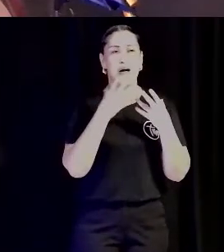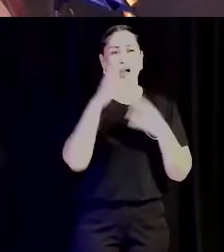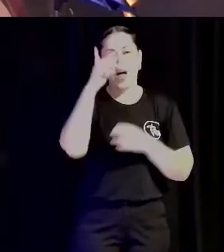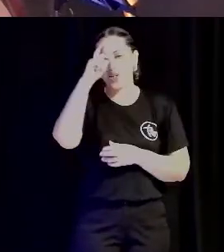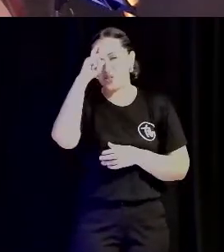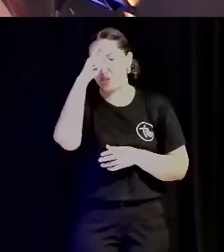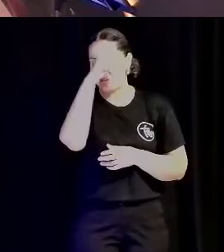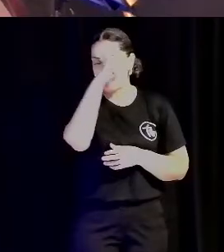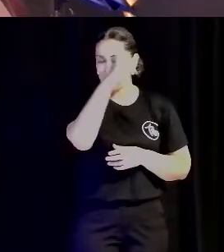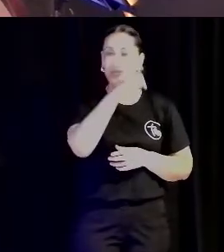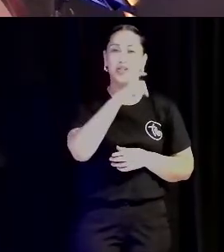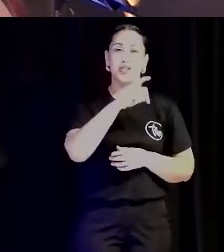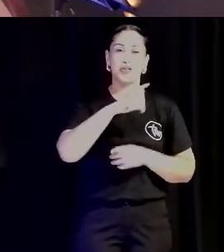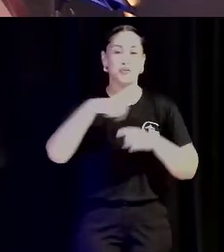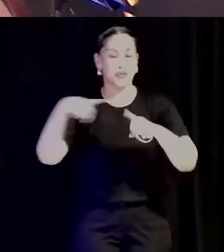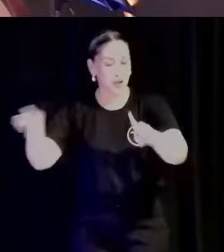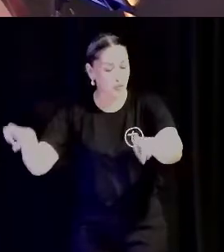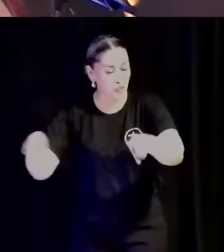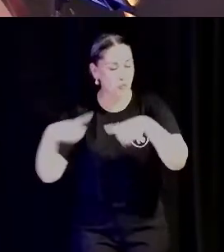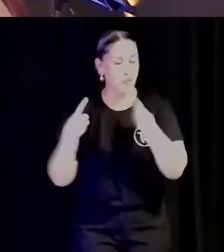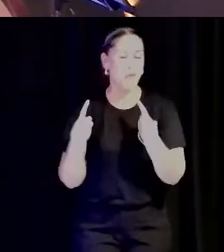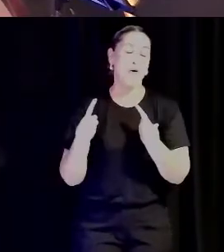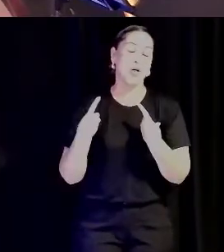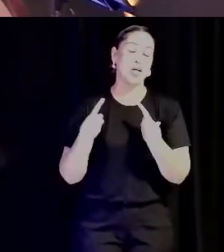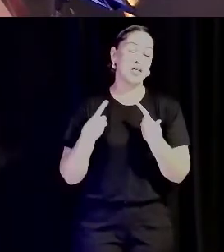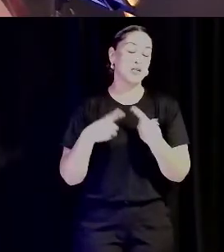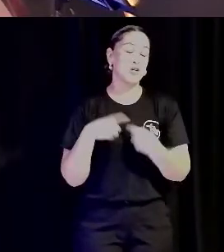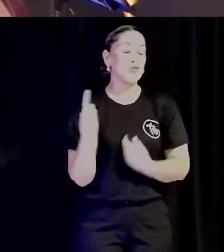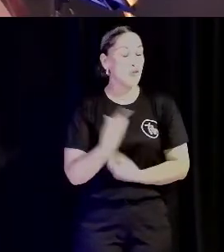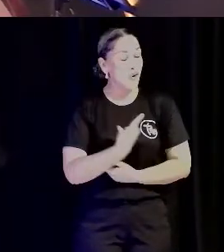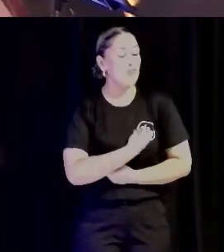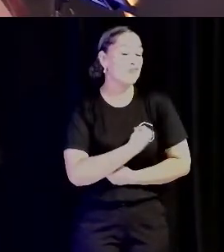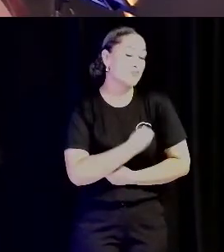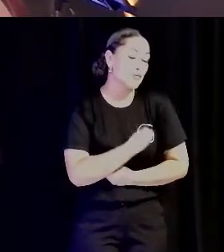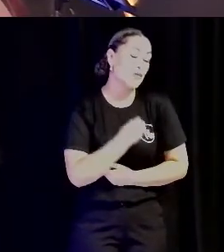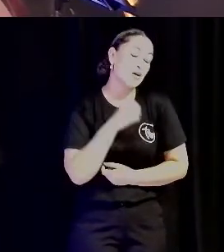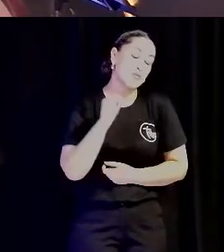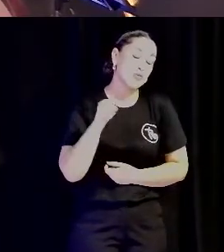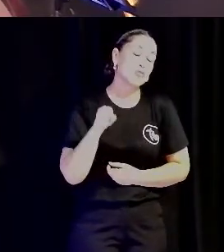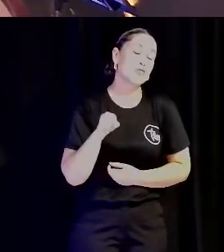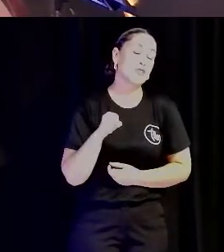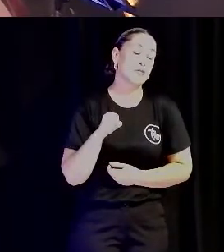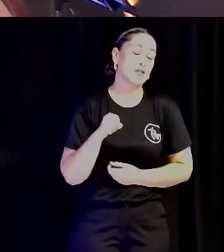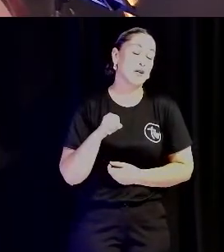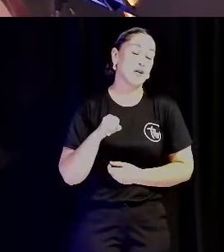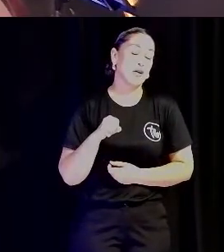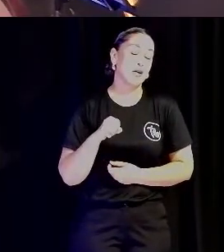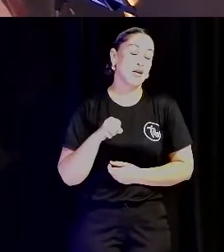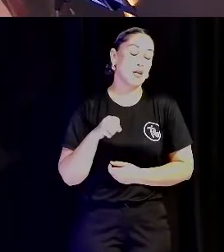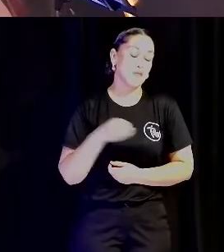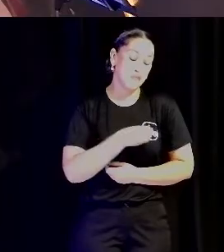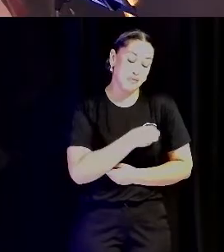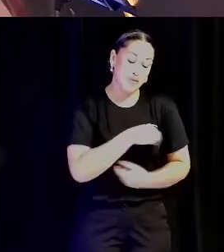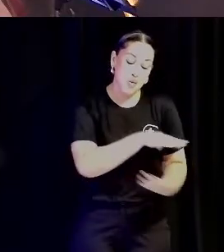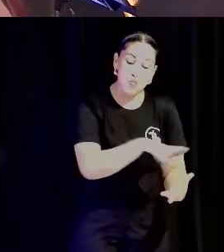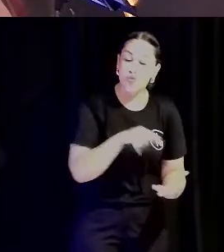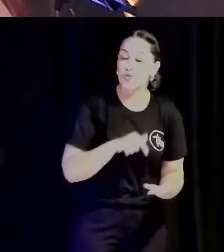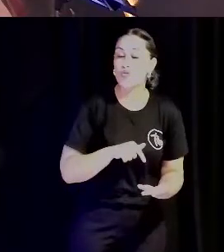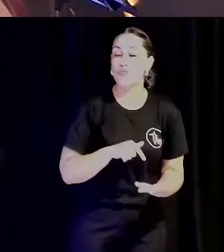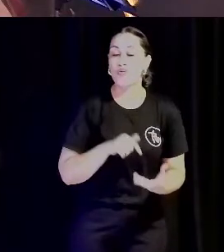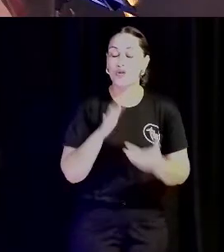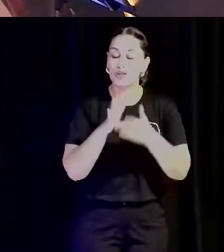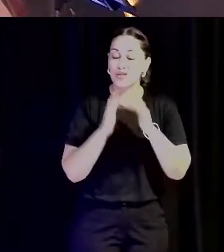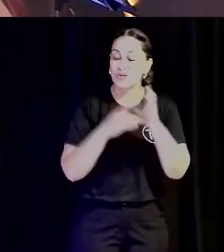desfavoráveis, adversas. Nós as vivemos, nós estamos no mundo. Jesus disse: no mundo vocês vão